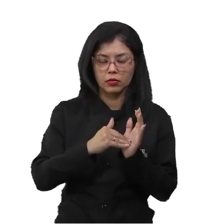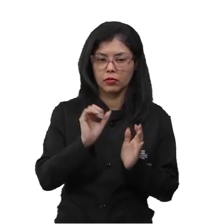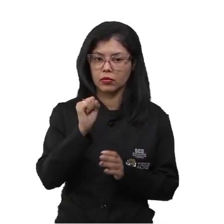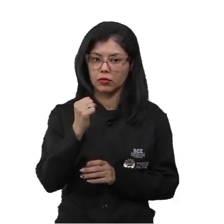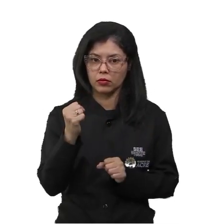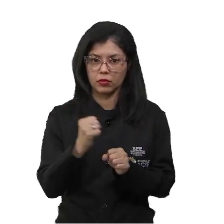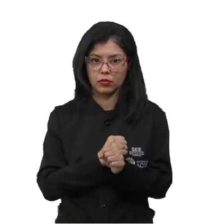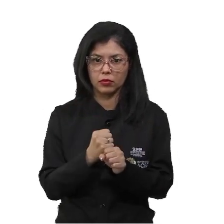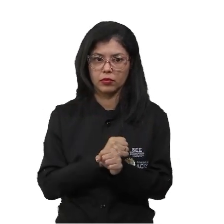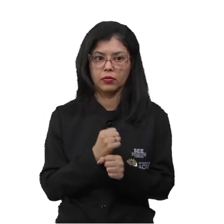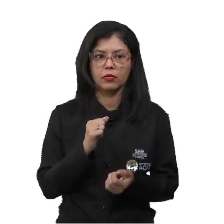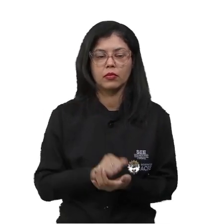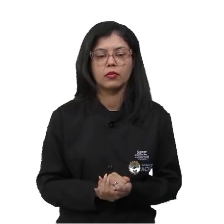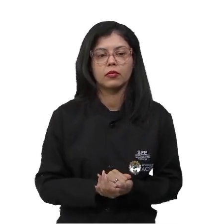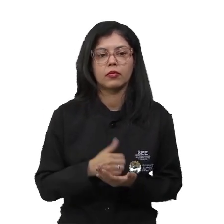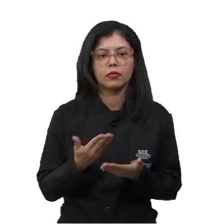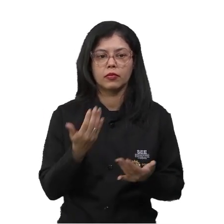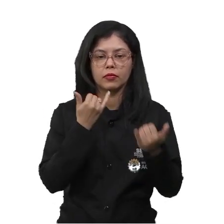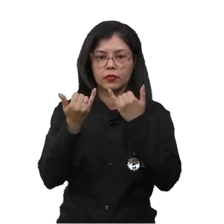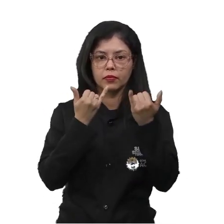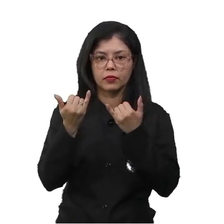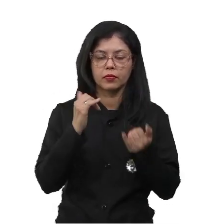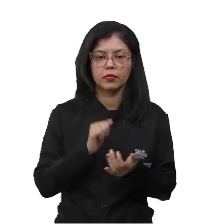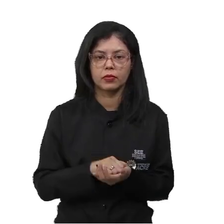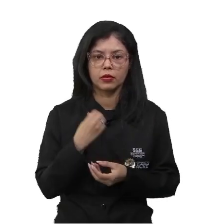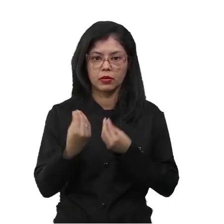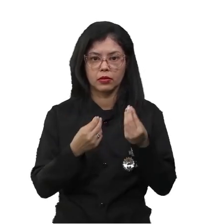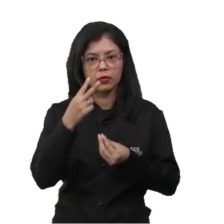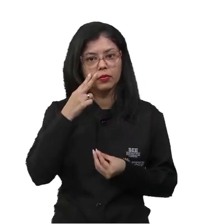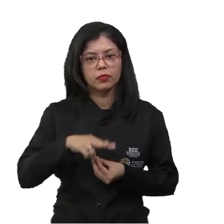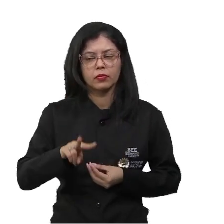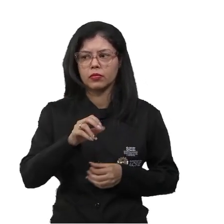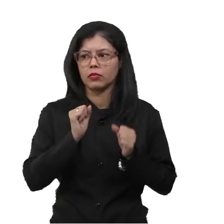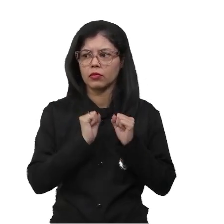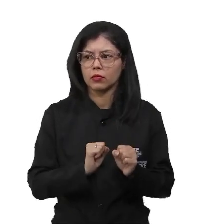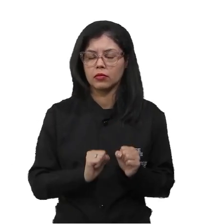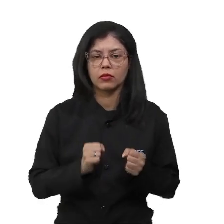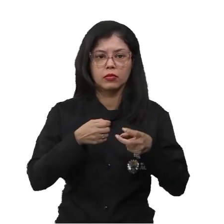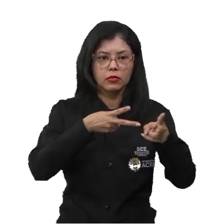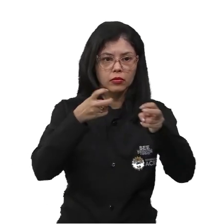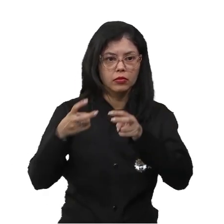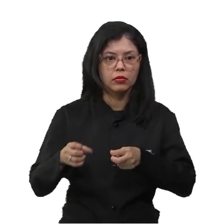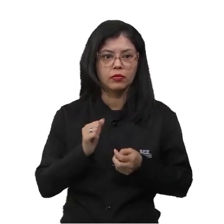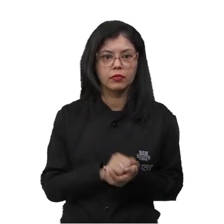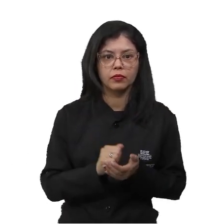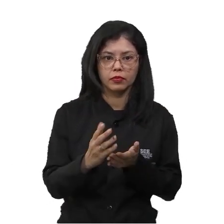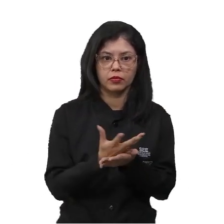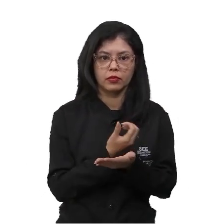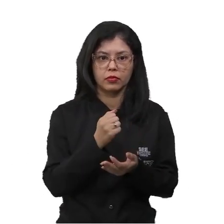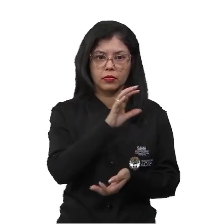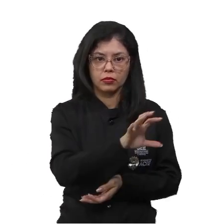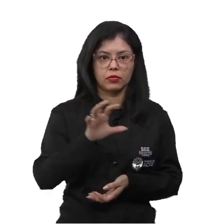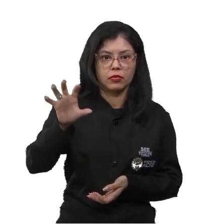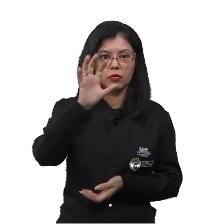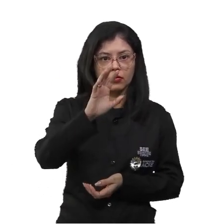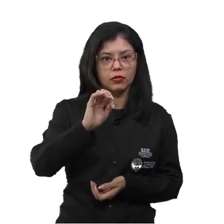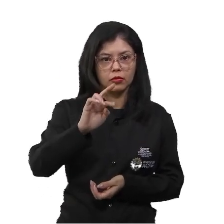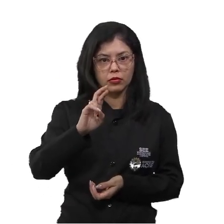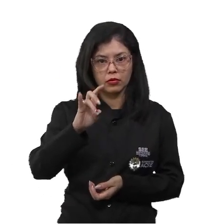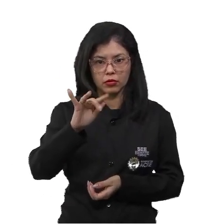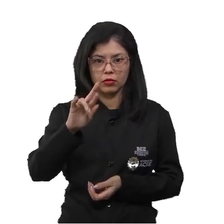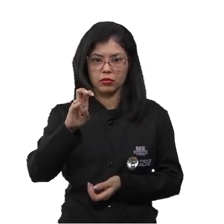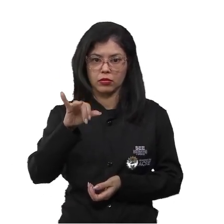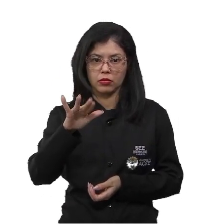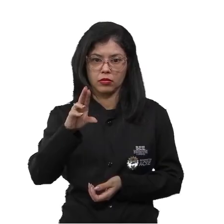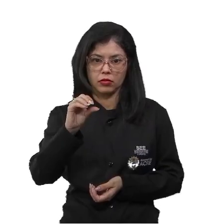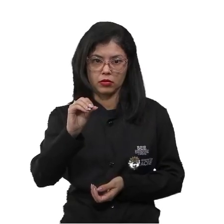até 8 anos. Essa informação, conforme vocês podem observar, ela foi retirada do mapa do